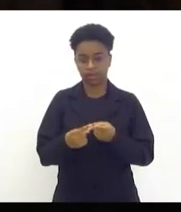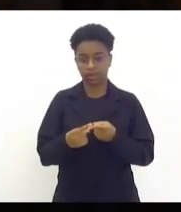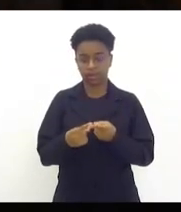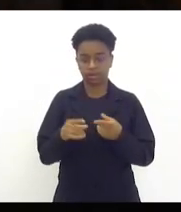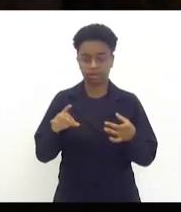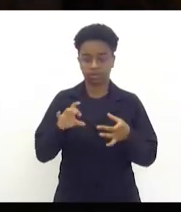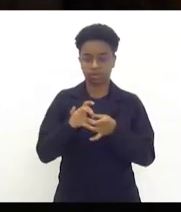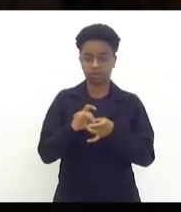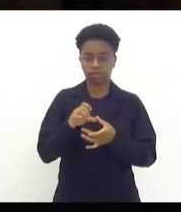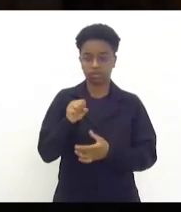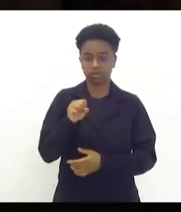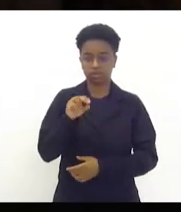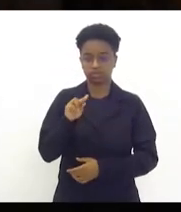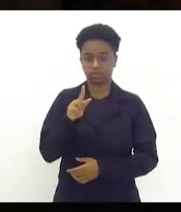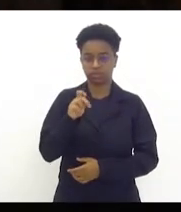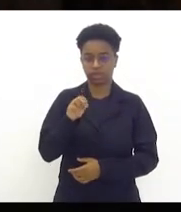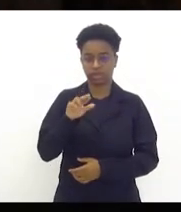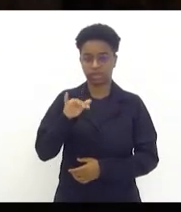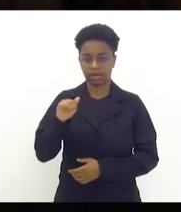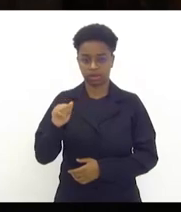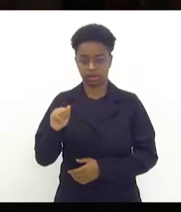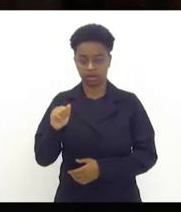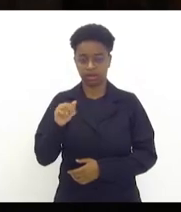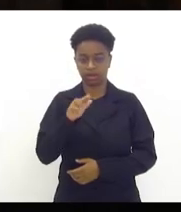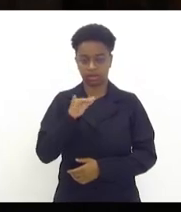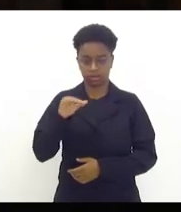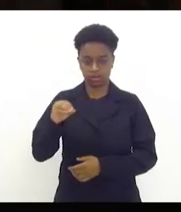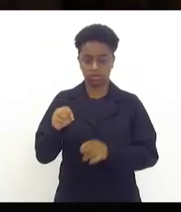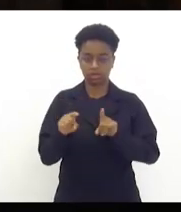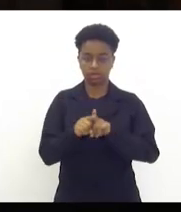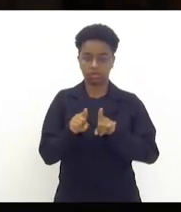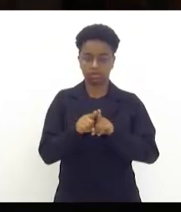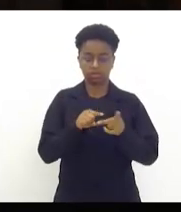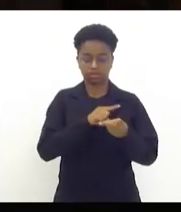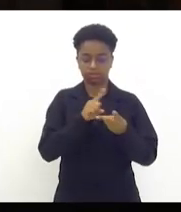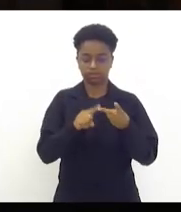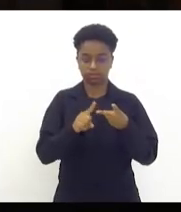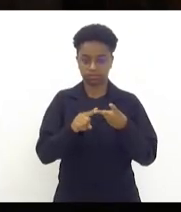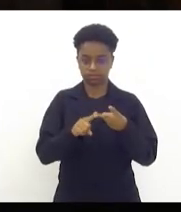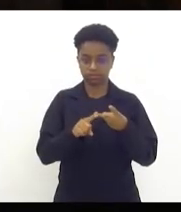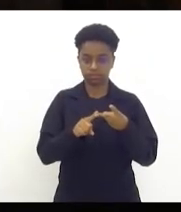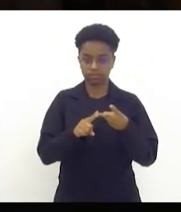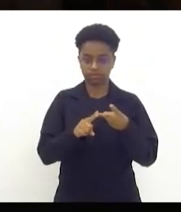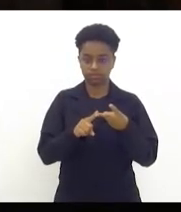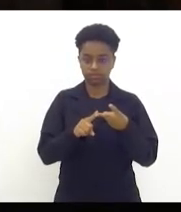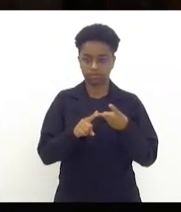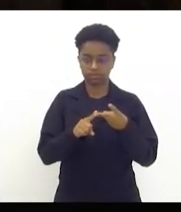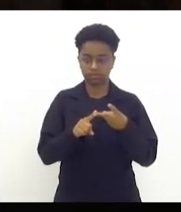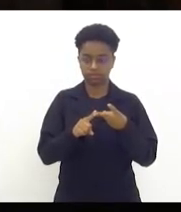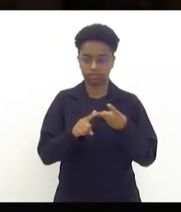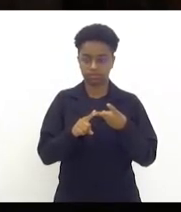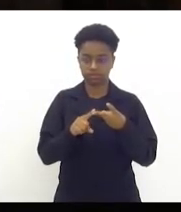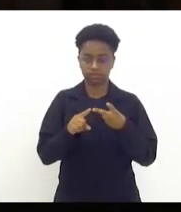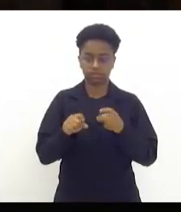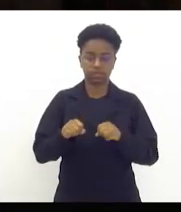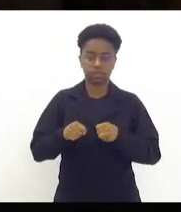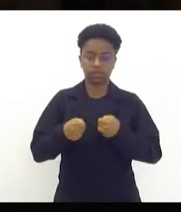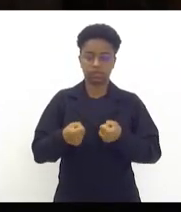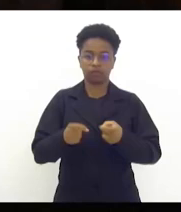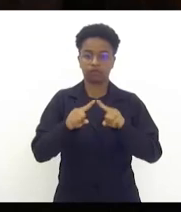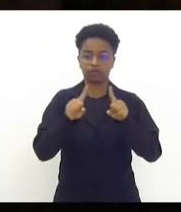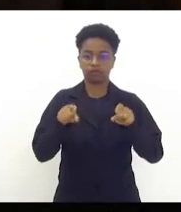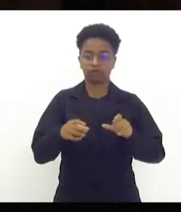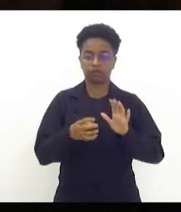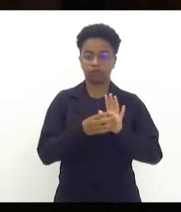Supera Rio, e, dois, a defesa, né, do funcionalismo público do